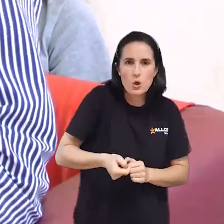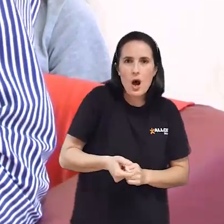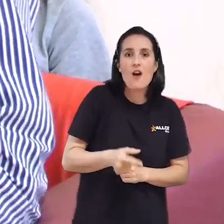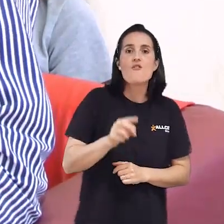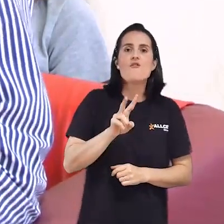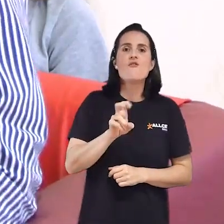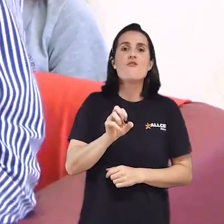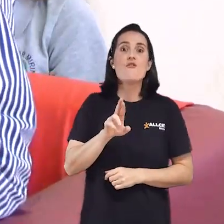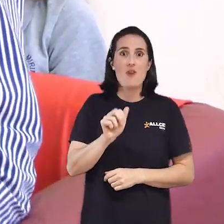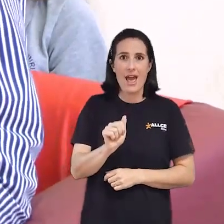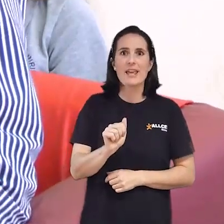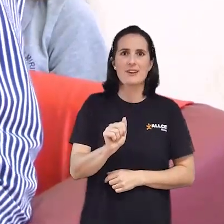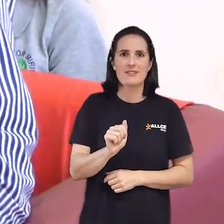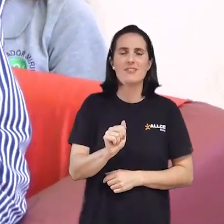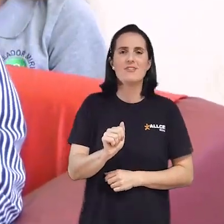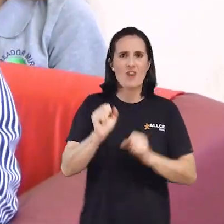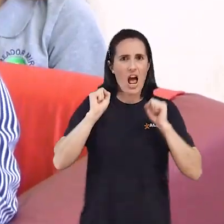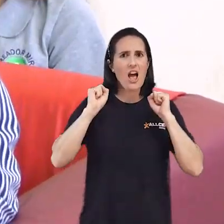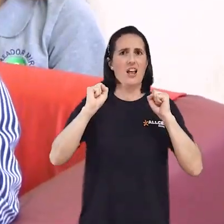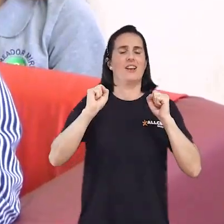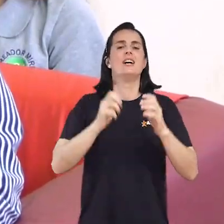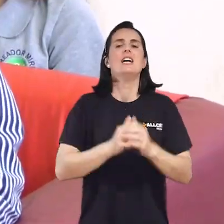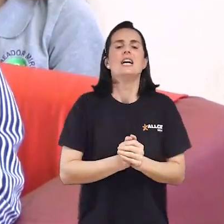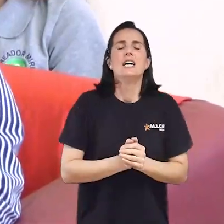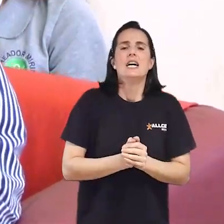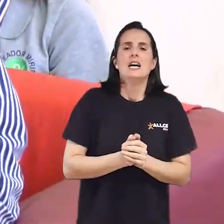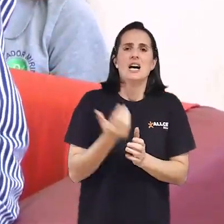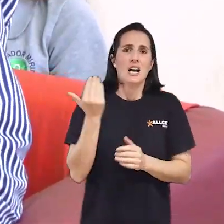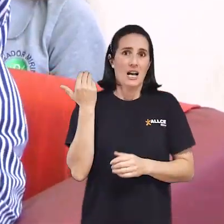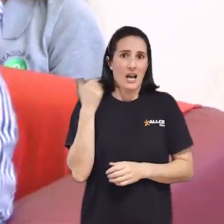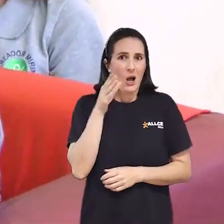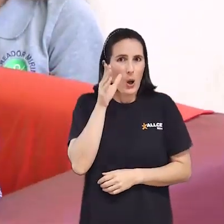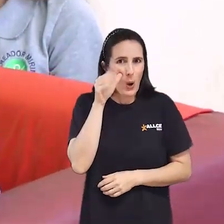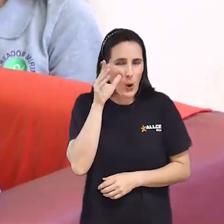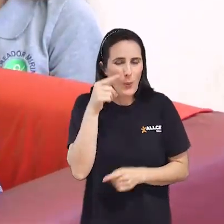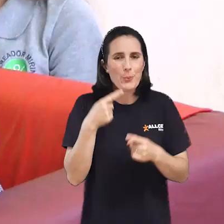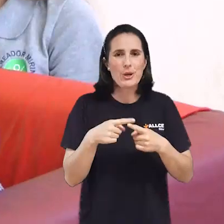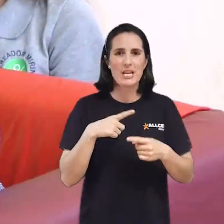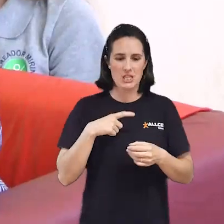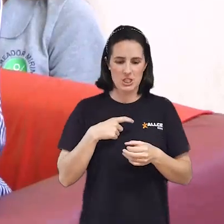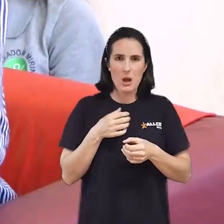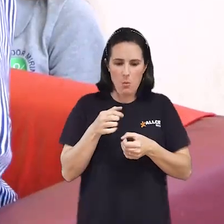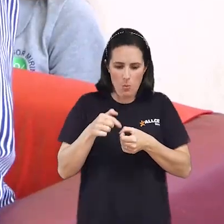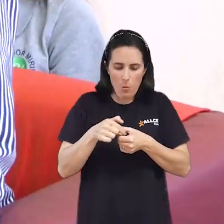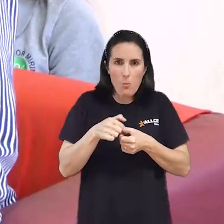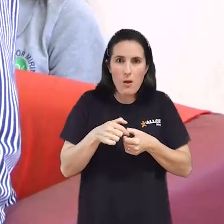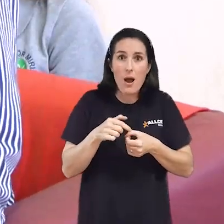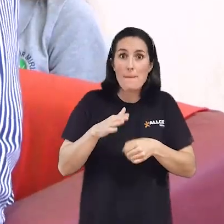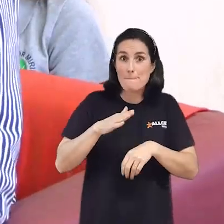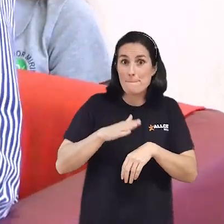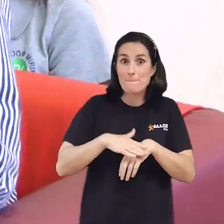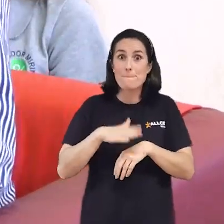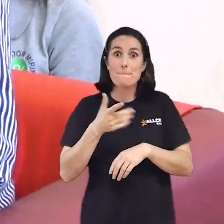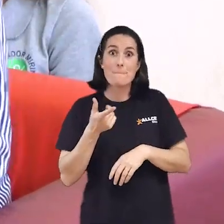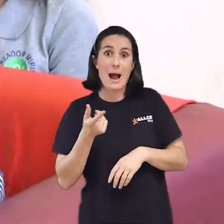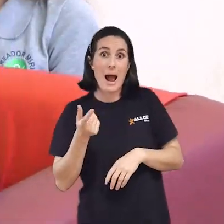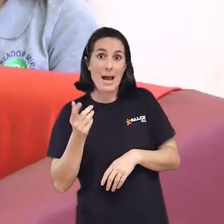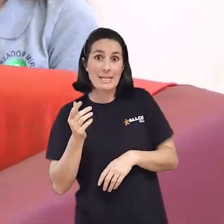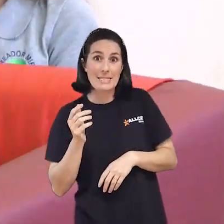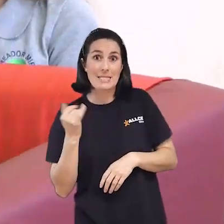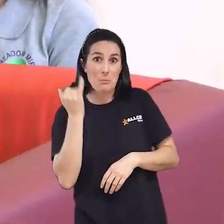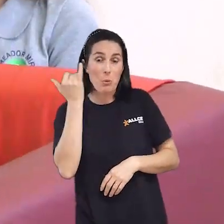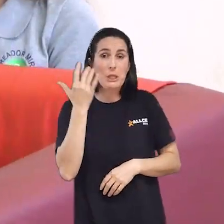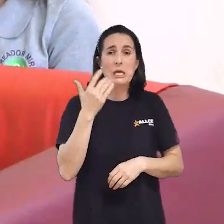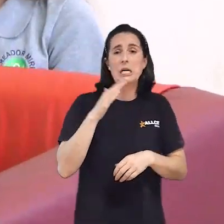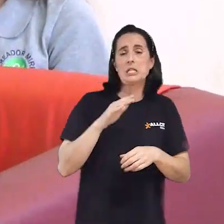a boca, e jogava a vera. Que vera quer dizer que valia. Né? E naquela época era muito curioso, André,